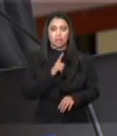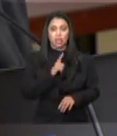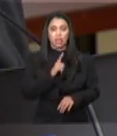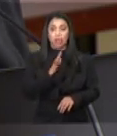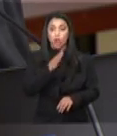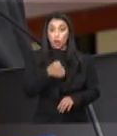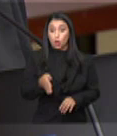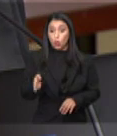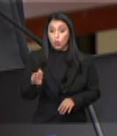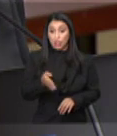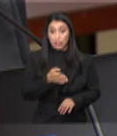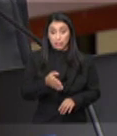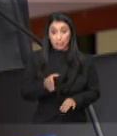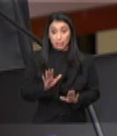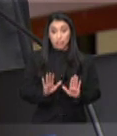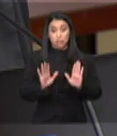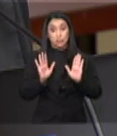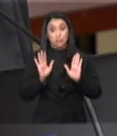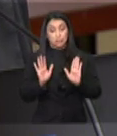nulidade desde que